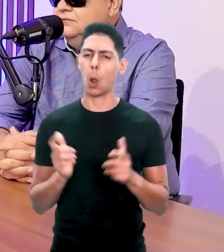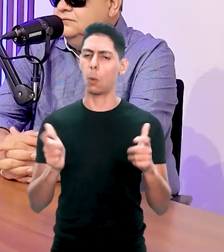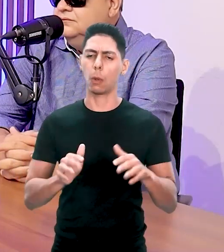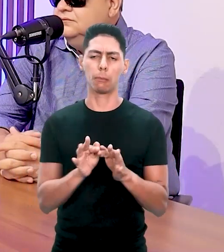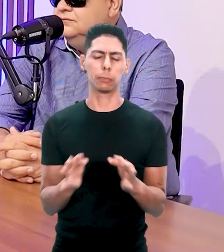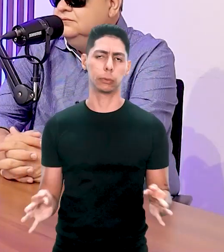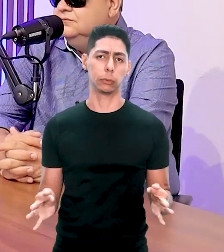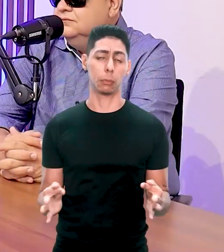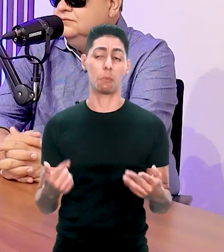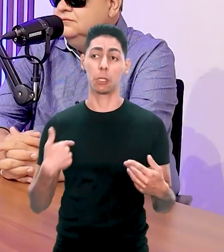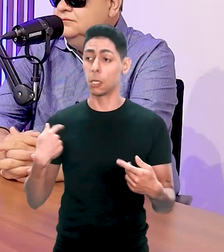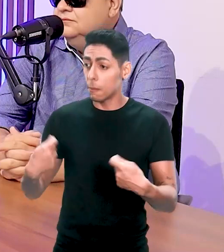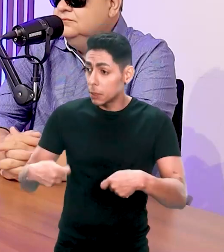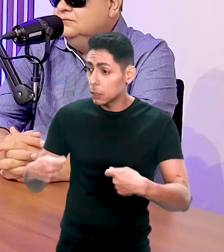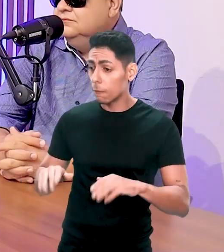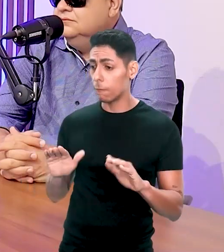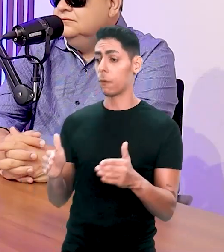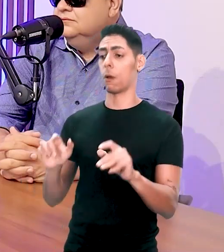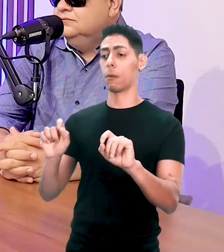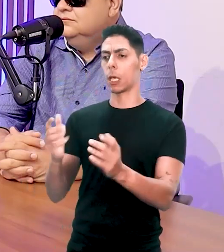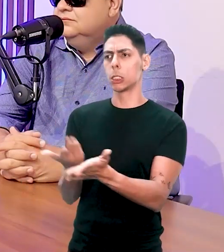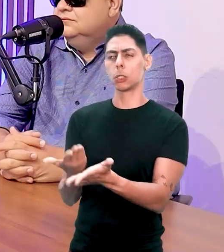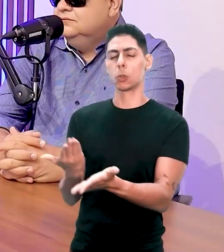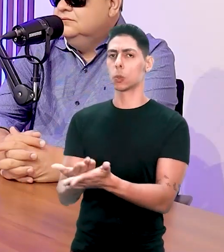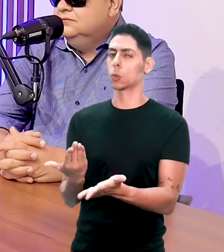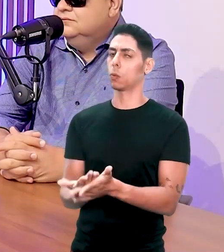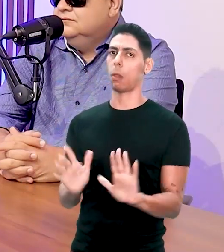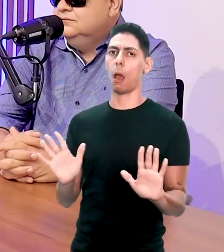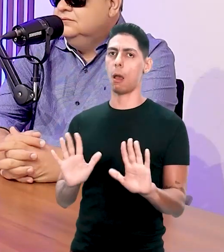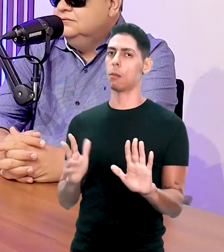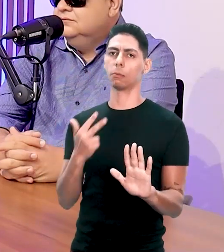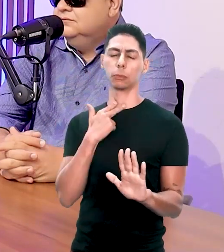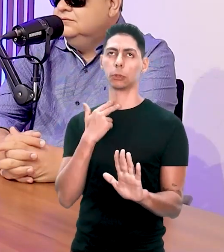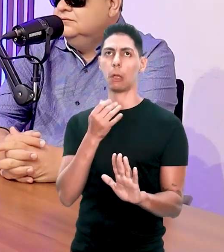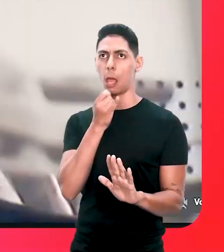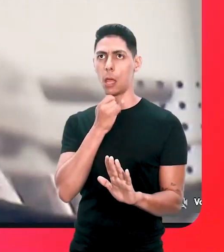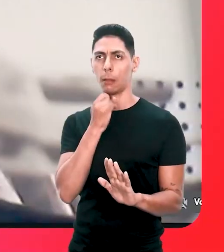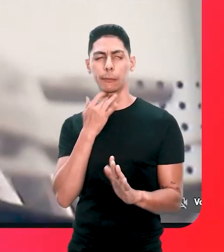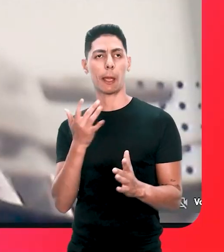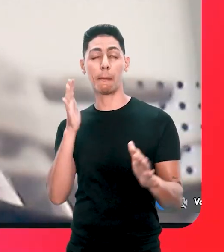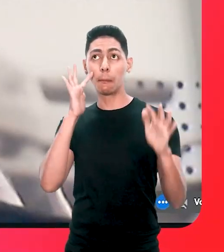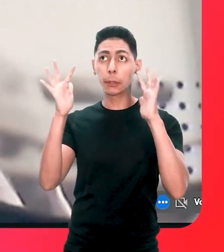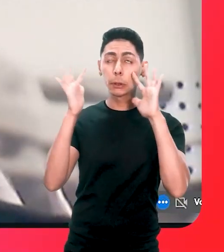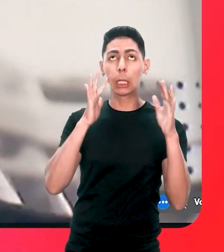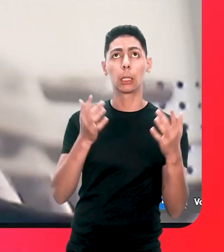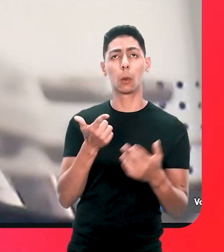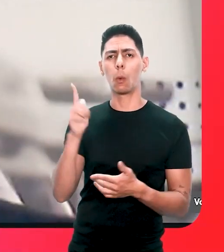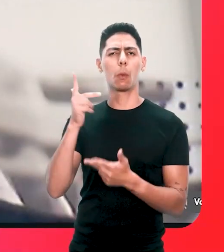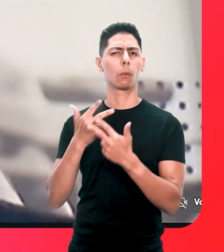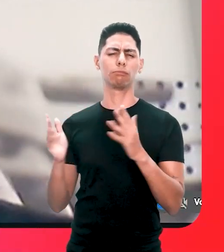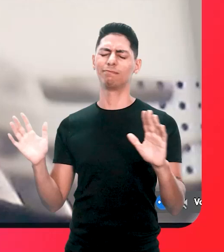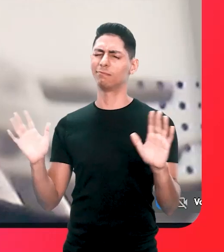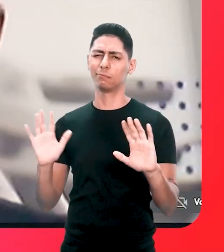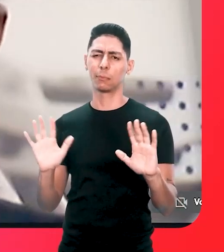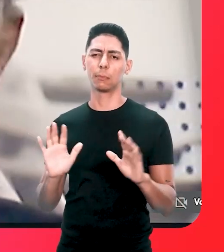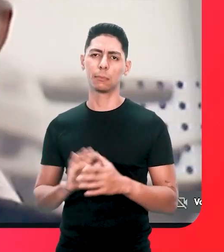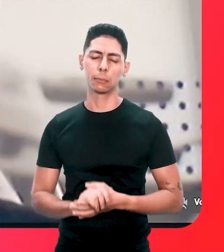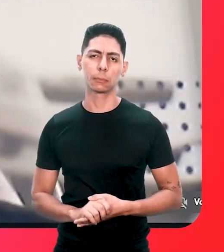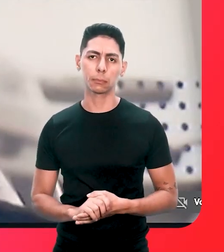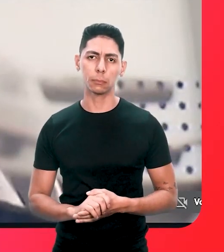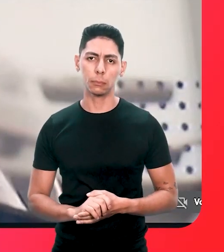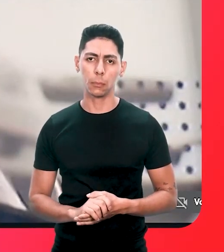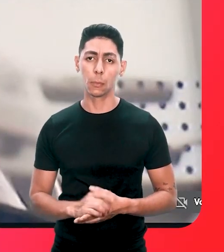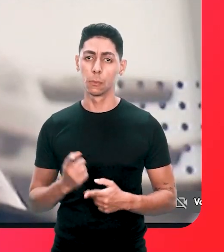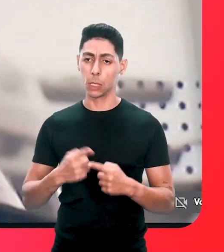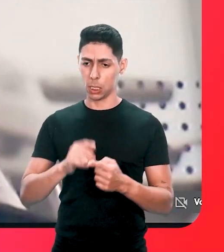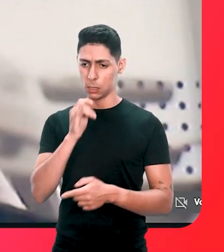Tinha que focar no estudo, cara, não dava muito para ficar pensando, a gente, porque se